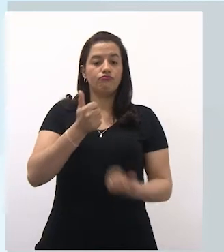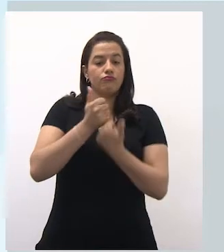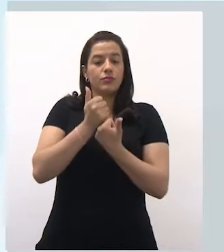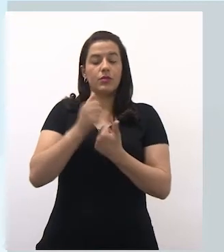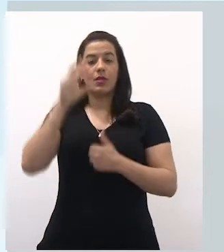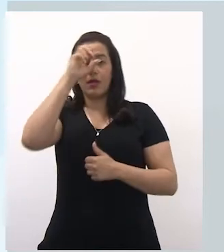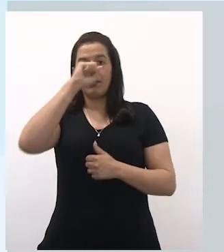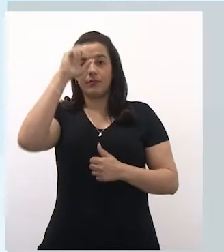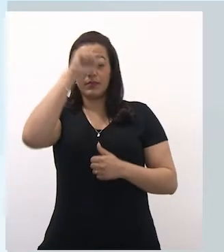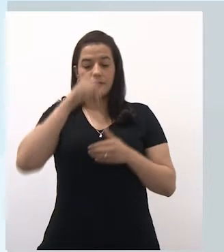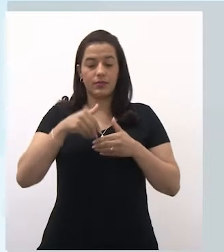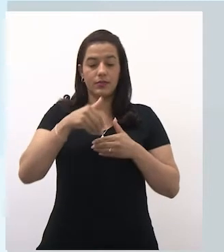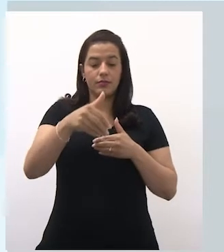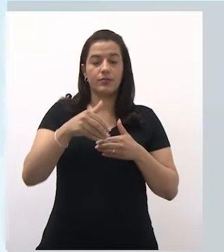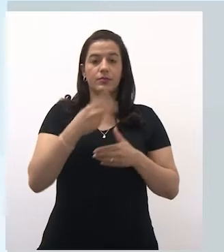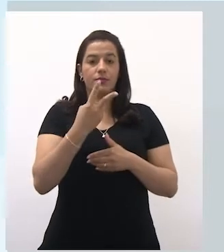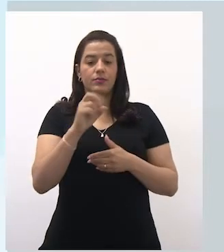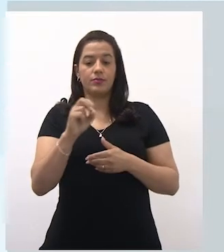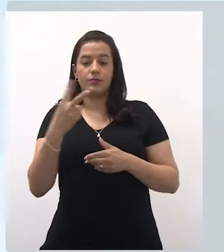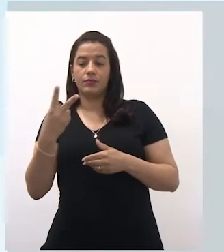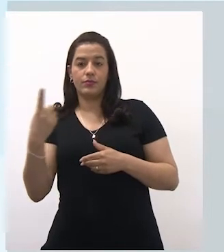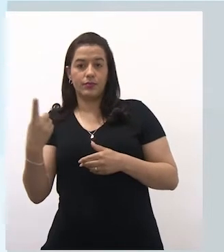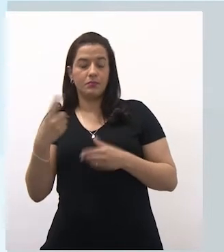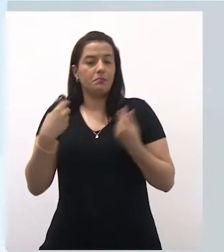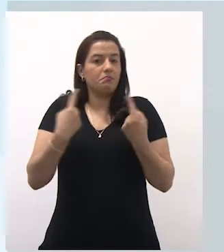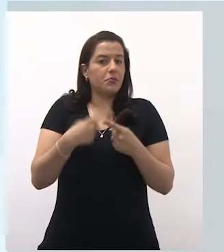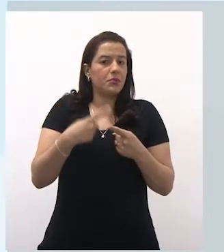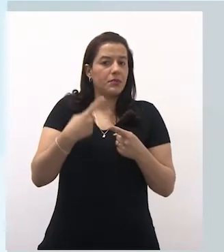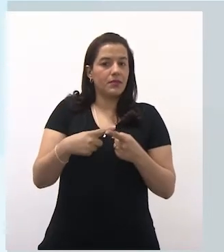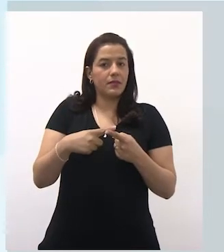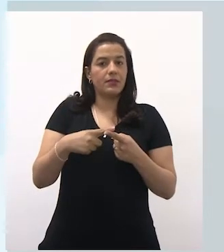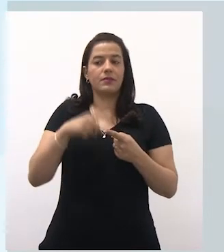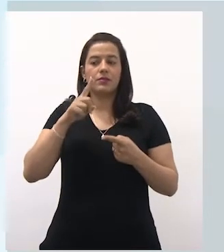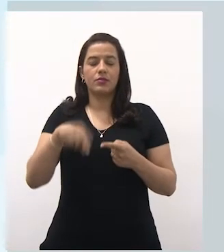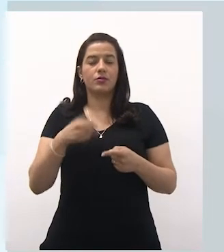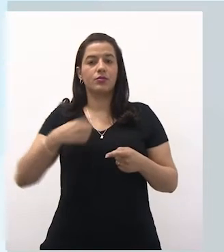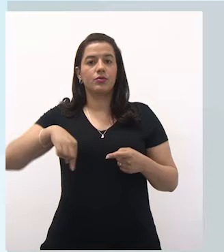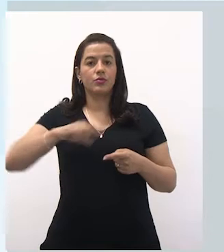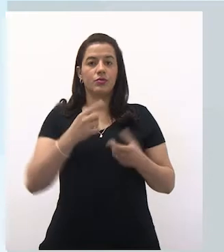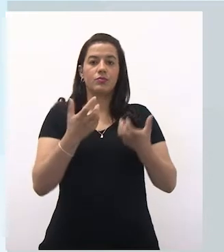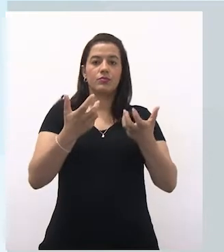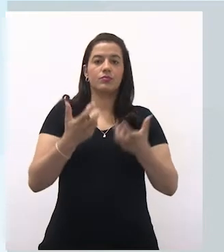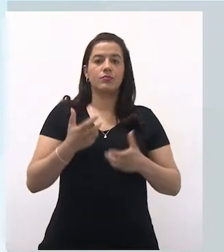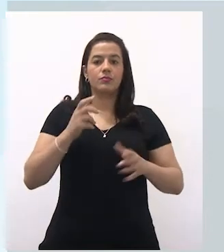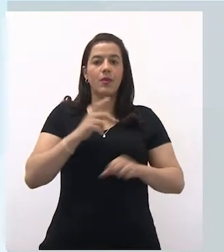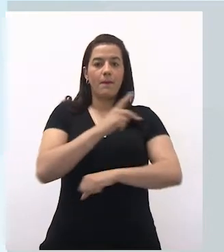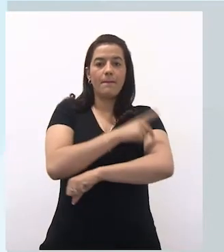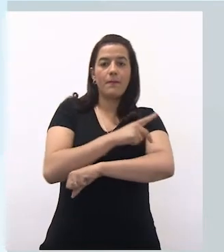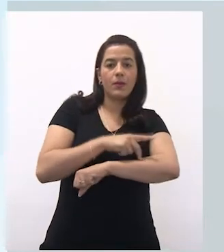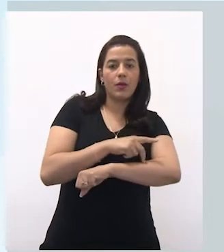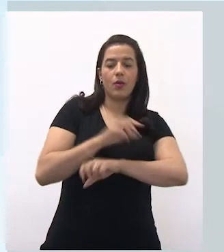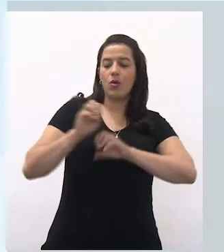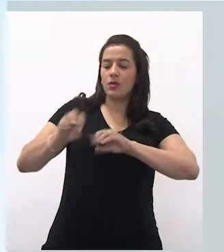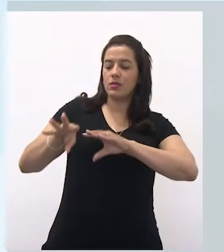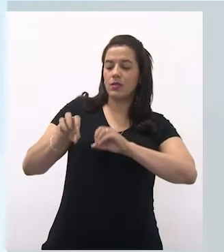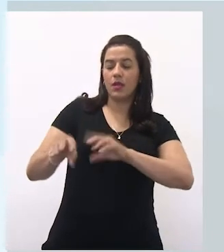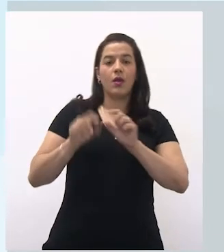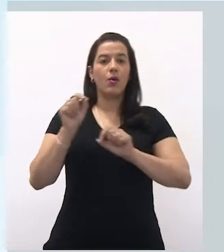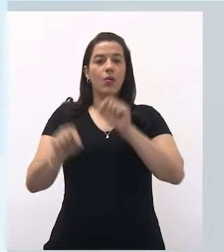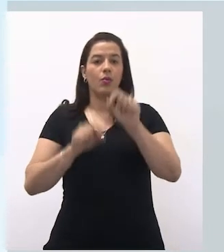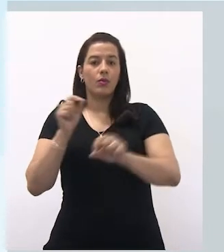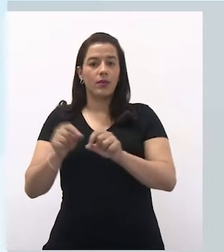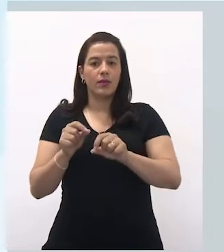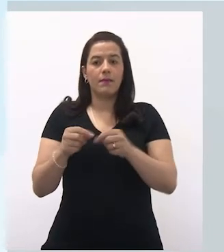de 2021? Primeiro, porque a gente tem uma intencionalidade pedagógica. O que ensinar, para quem